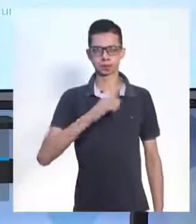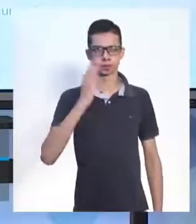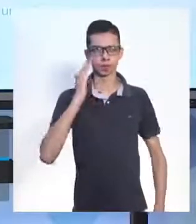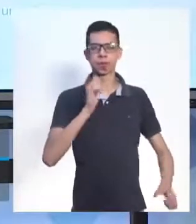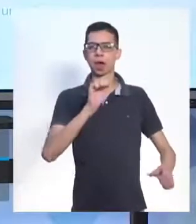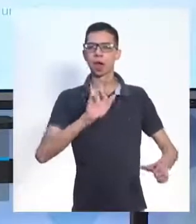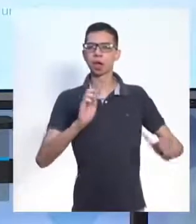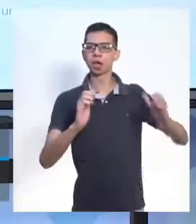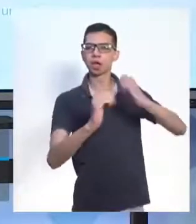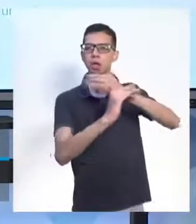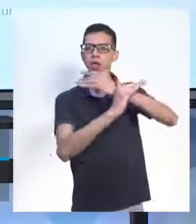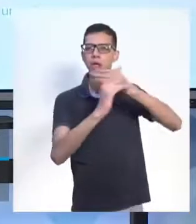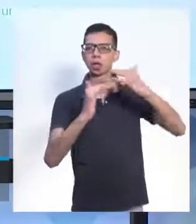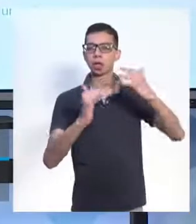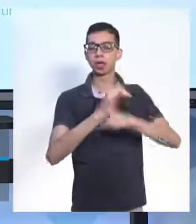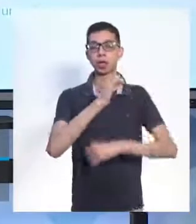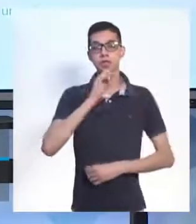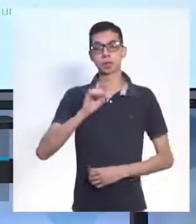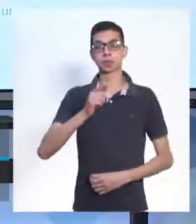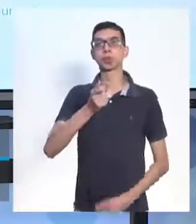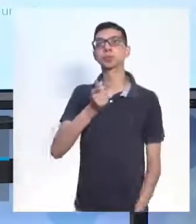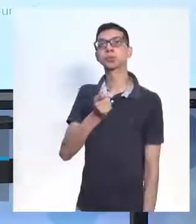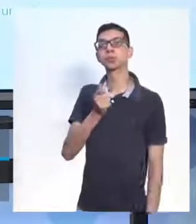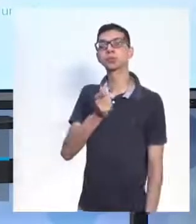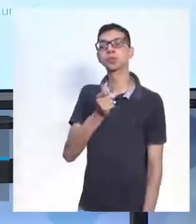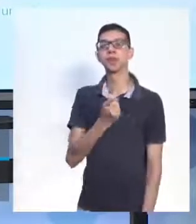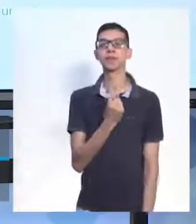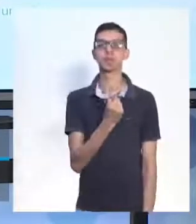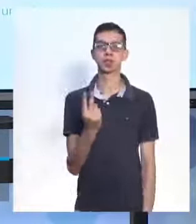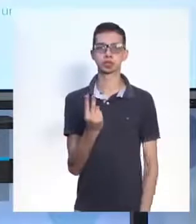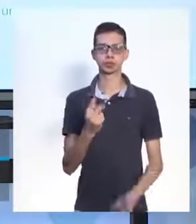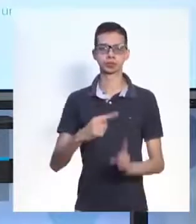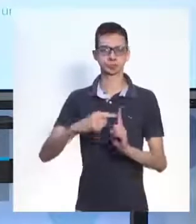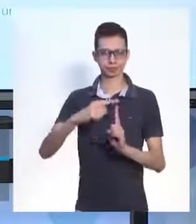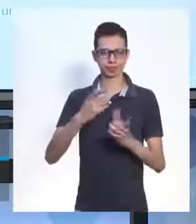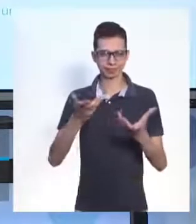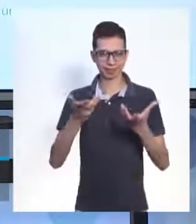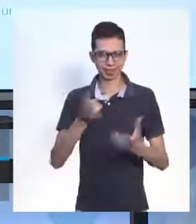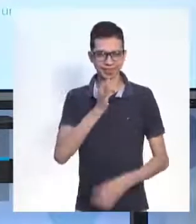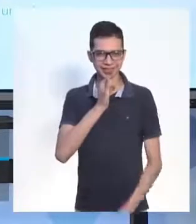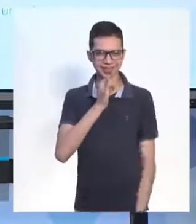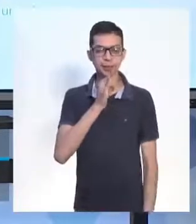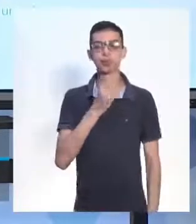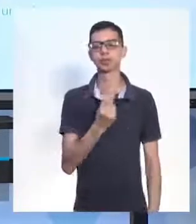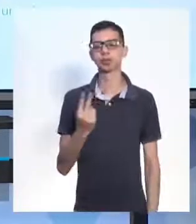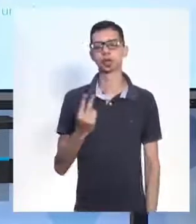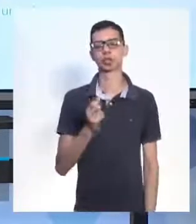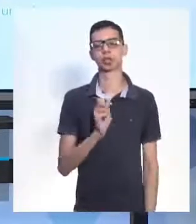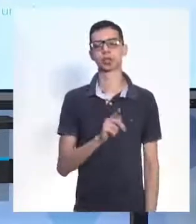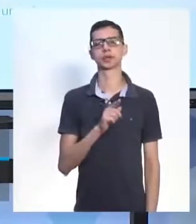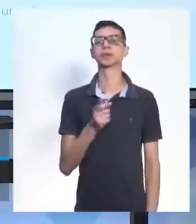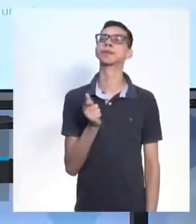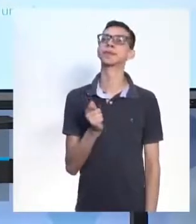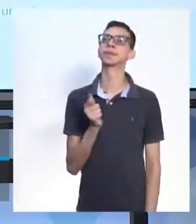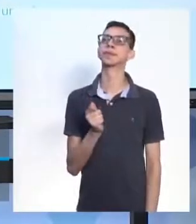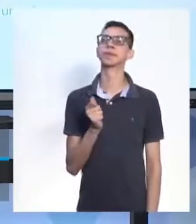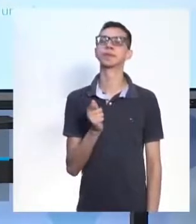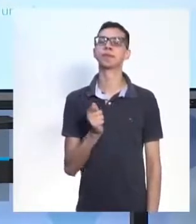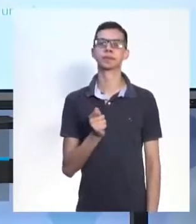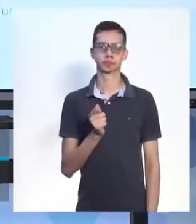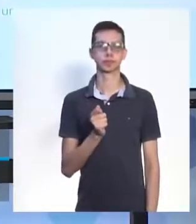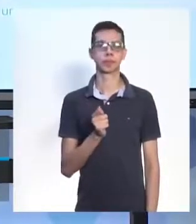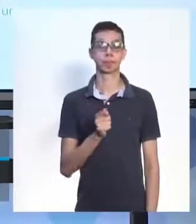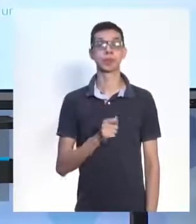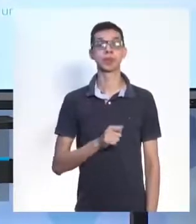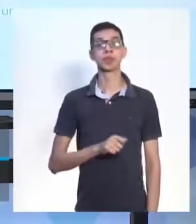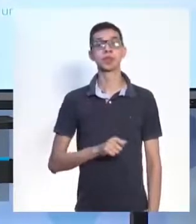lá, colocou 22 graus no ar-condicionado. Então, o ar-condicionado, você quer que ele atinja 22 graus. Se você colocar